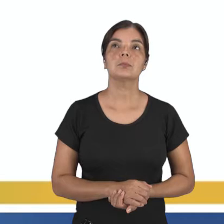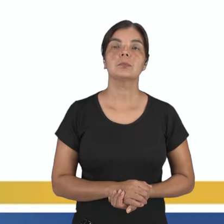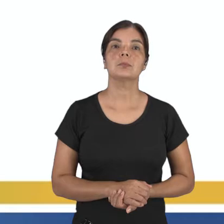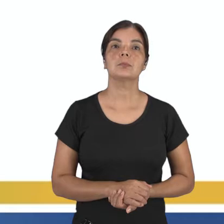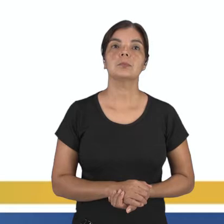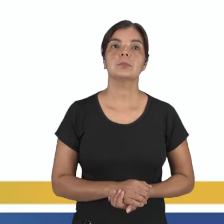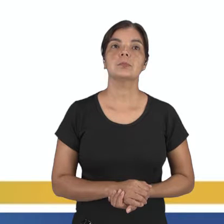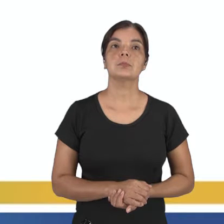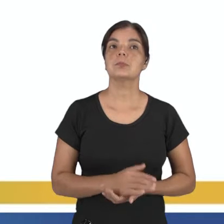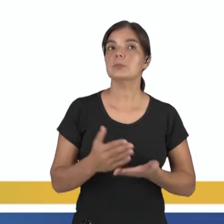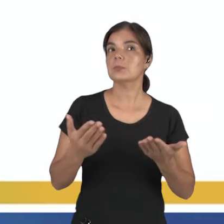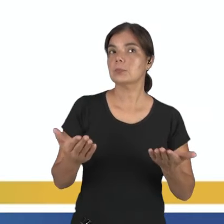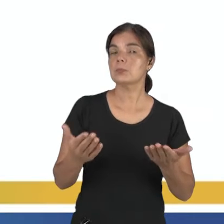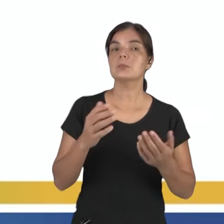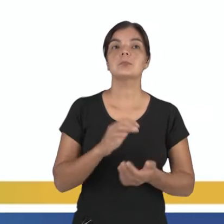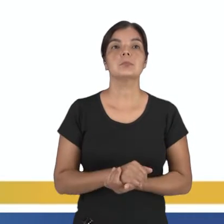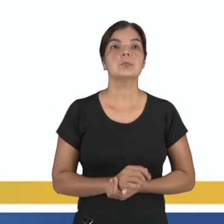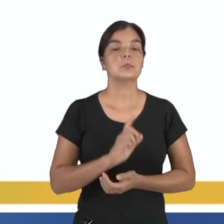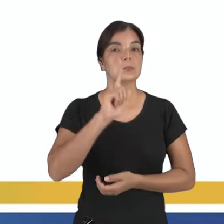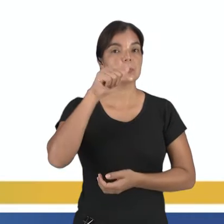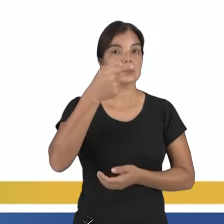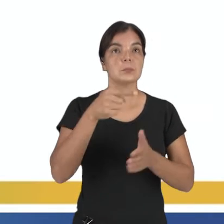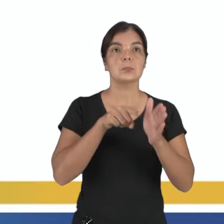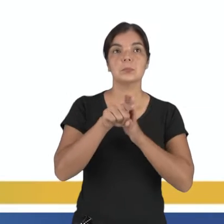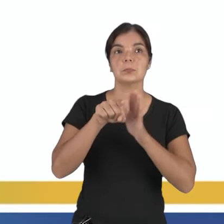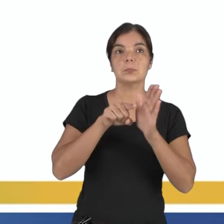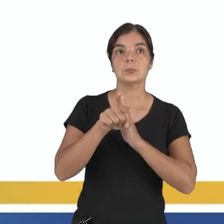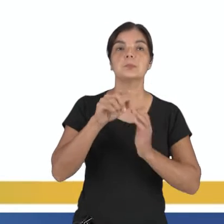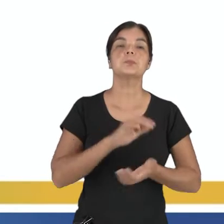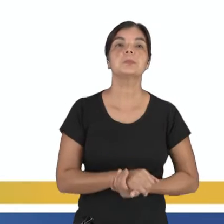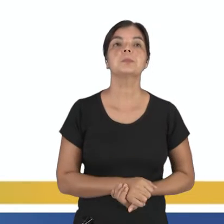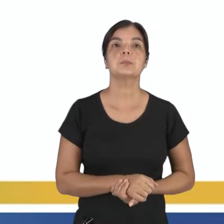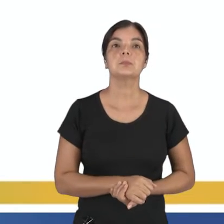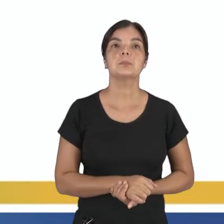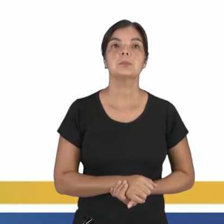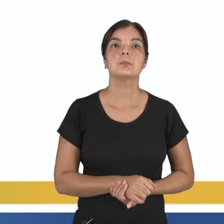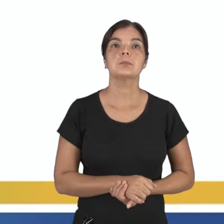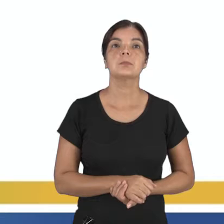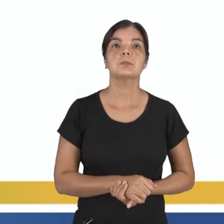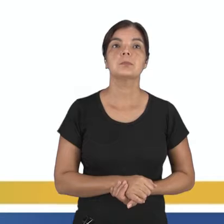Obrigado. E aí a gente vai para a próxima questão.